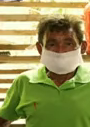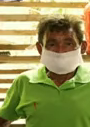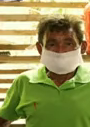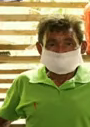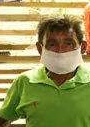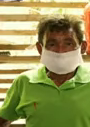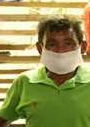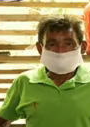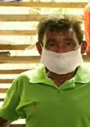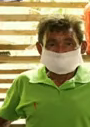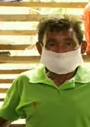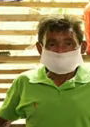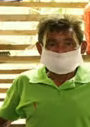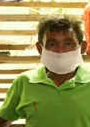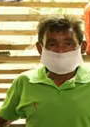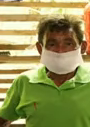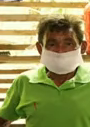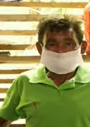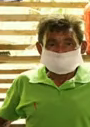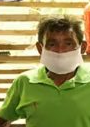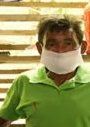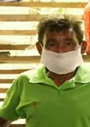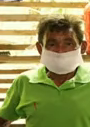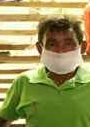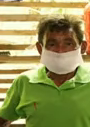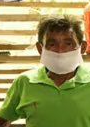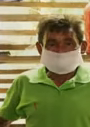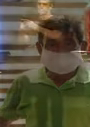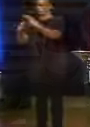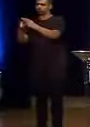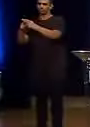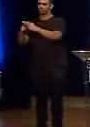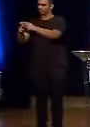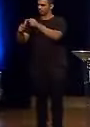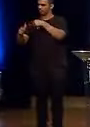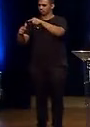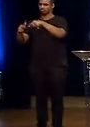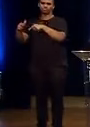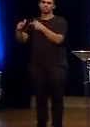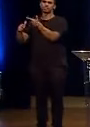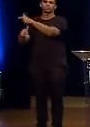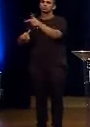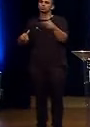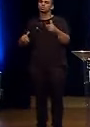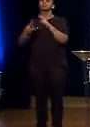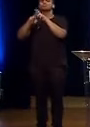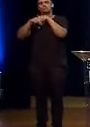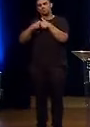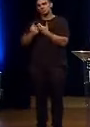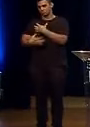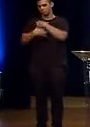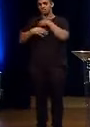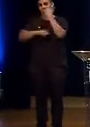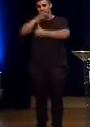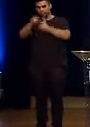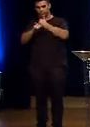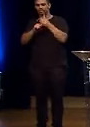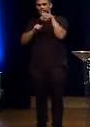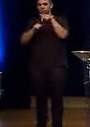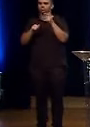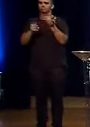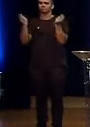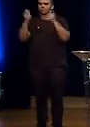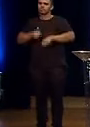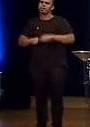há agência no meio da estrada. Então, deste modo, eles poderão, mais de 1,5 milhão, tomar esse